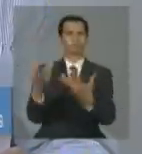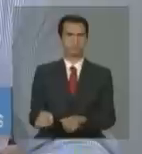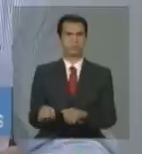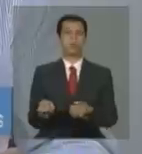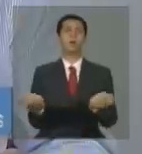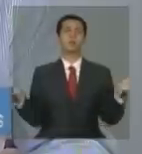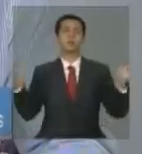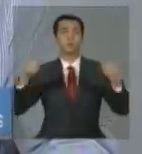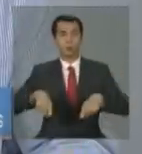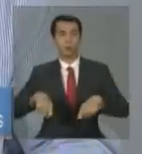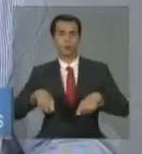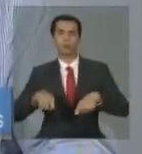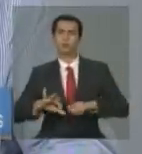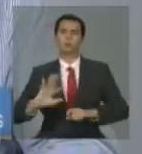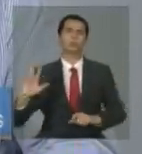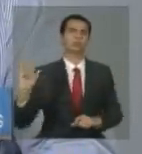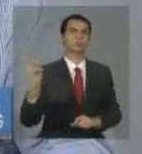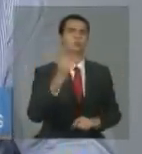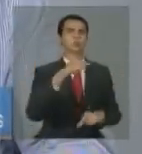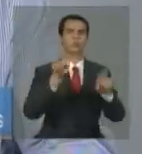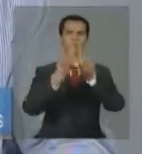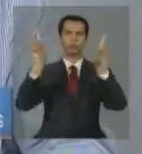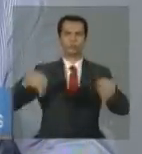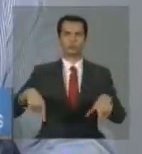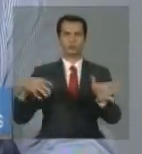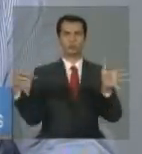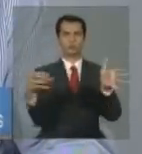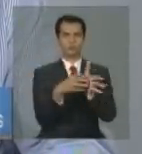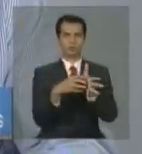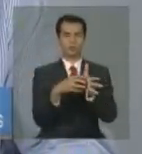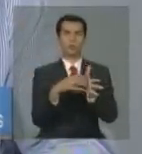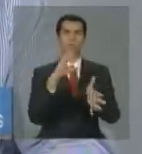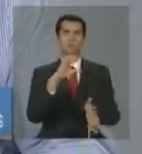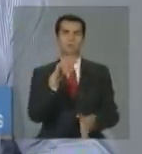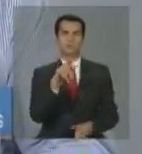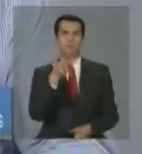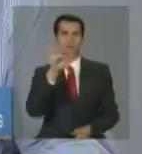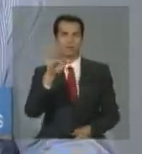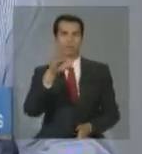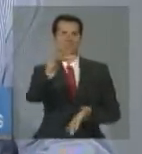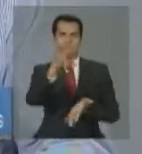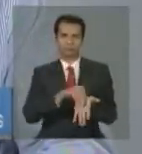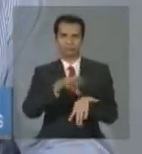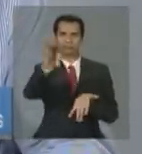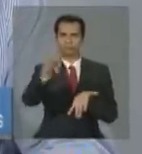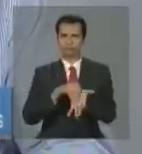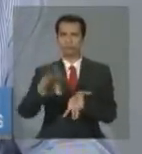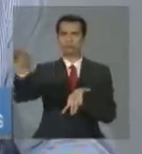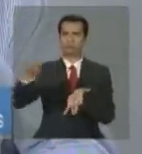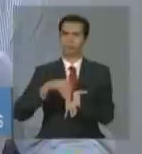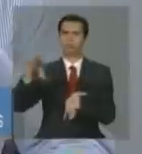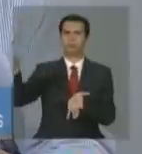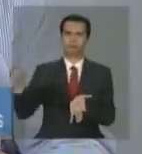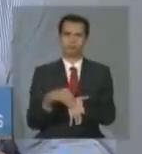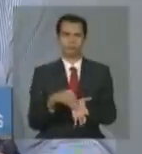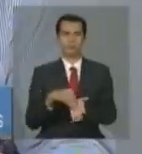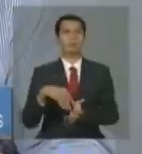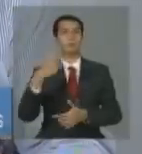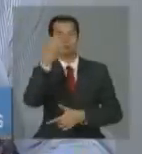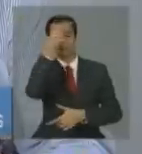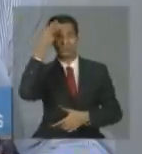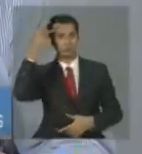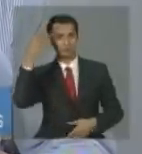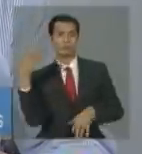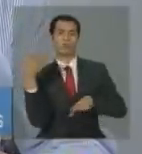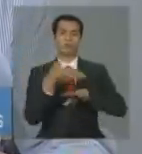os usuários que vão acessar o sistema a partir de então com o seu CPF, né? Então, ele vai entrar no SAA, vai